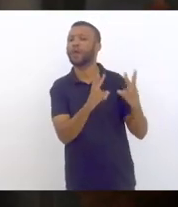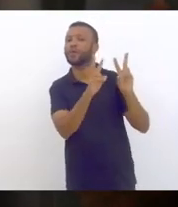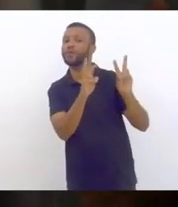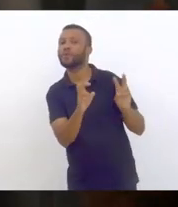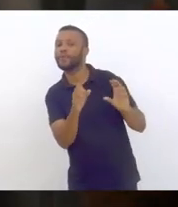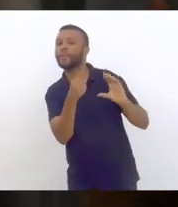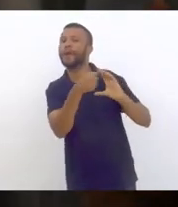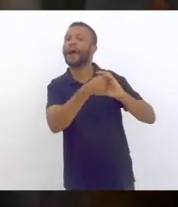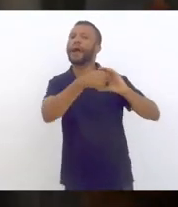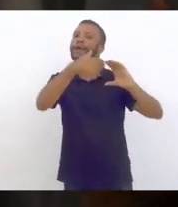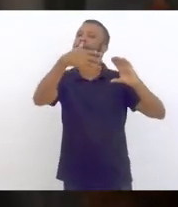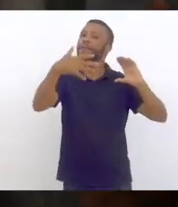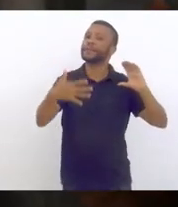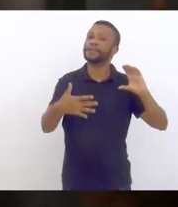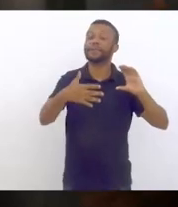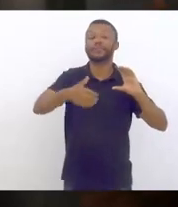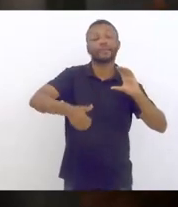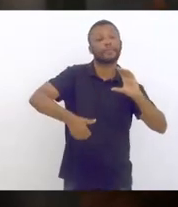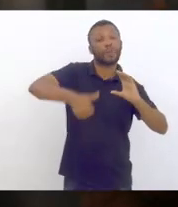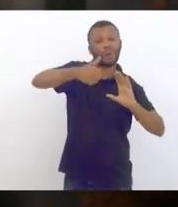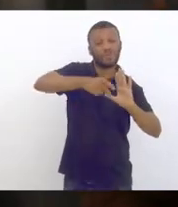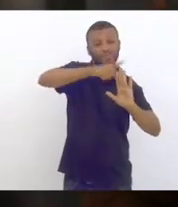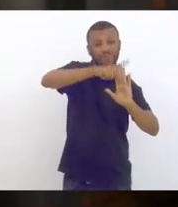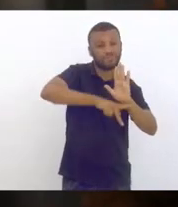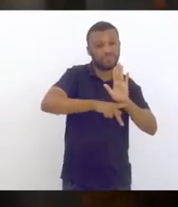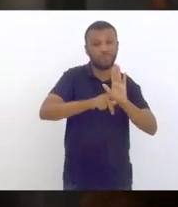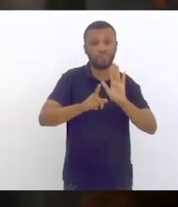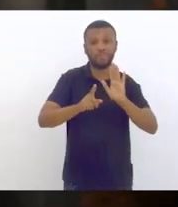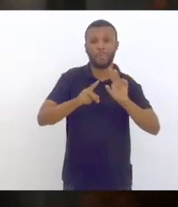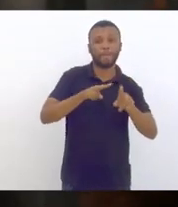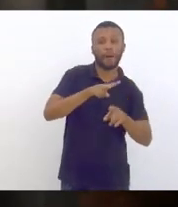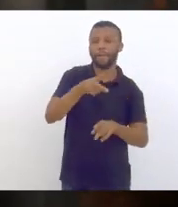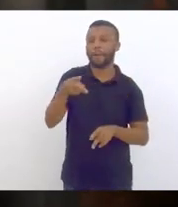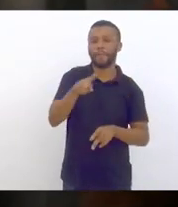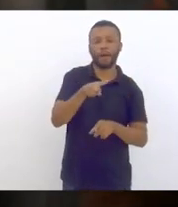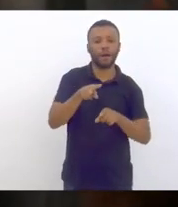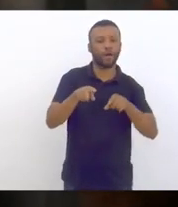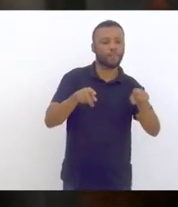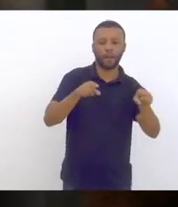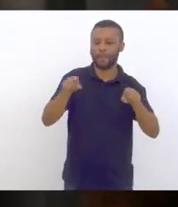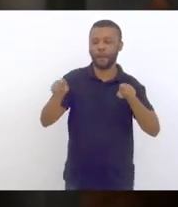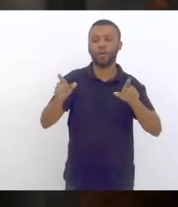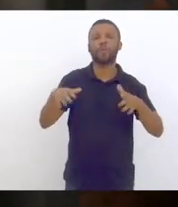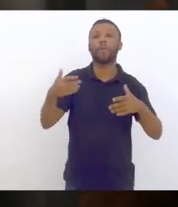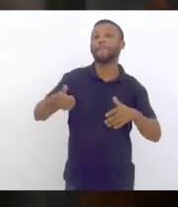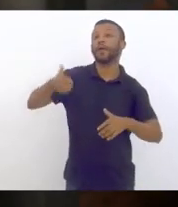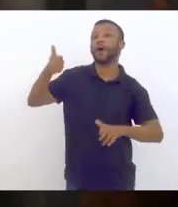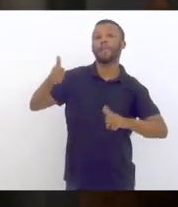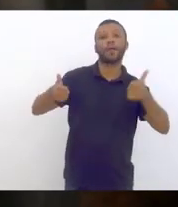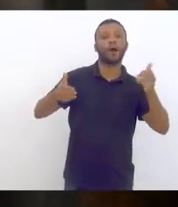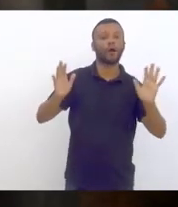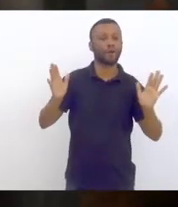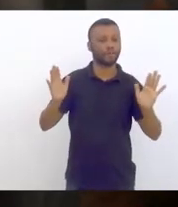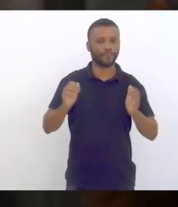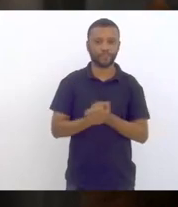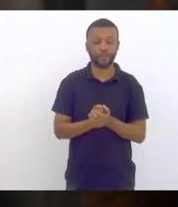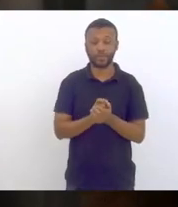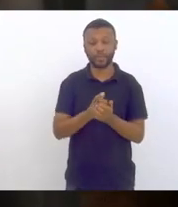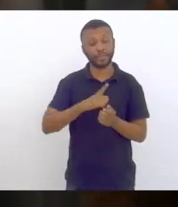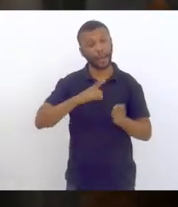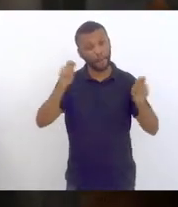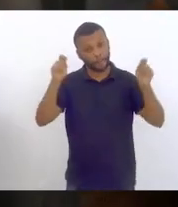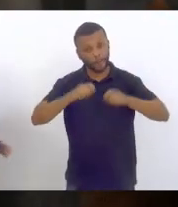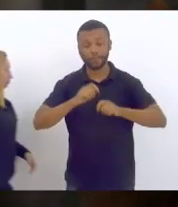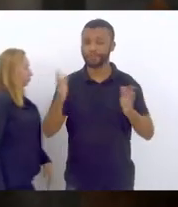do melhor da melhor mensagem a ser apresentada nessa casa que que cristalize a possibilidade